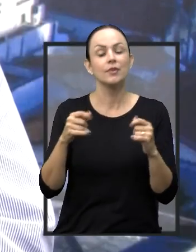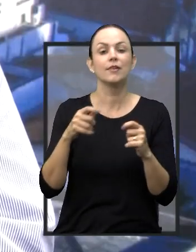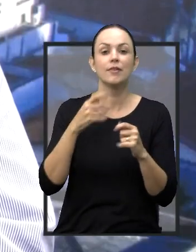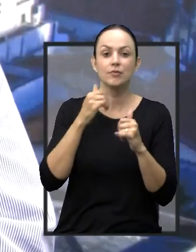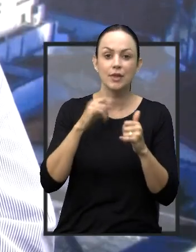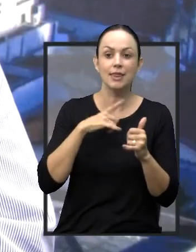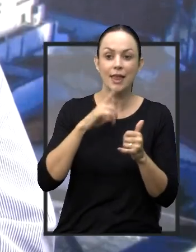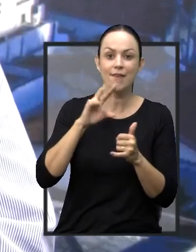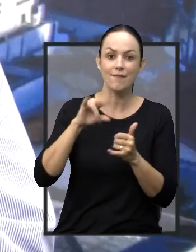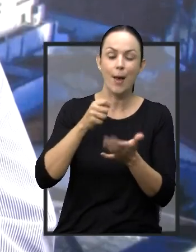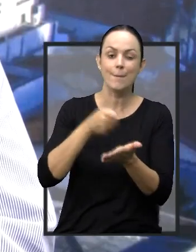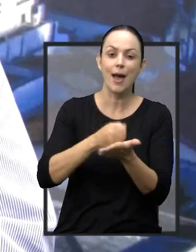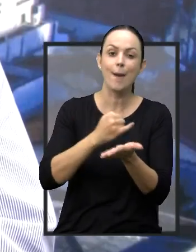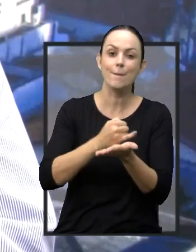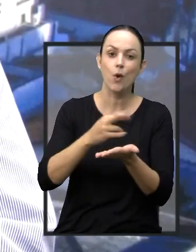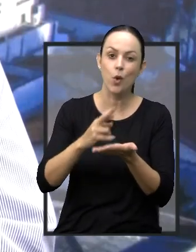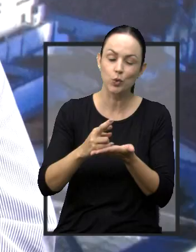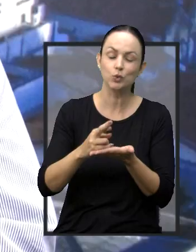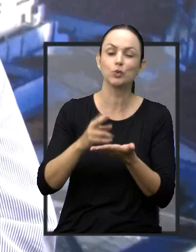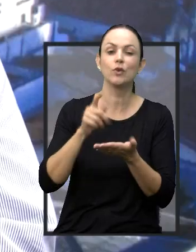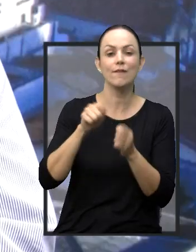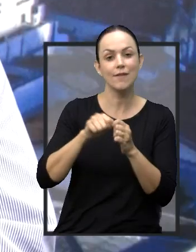pagar, que façam a doação